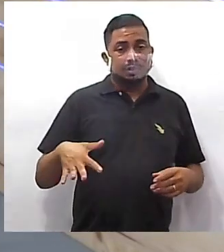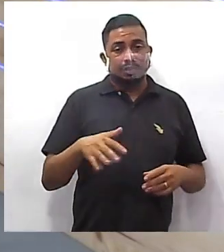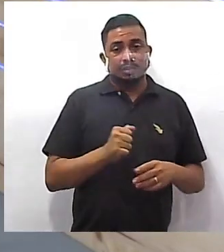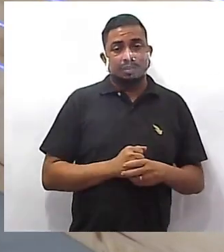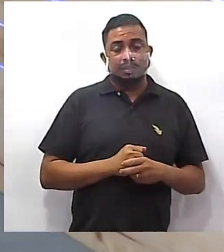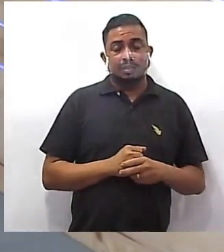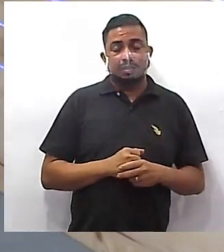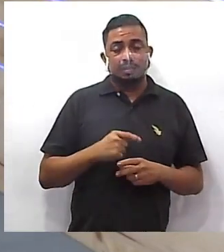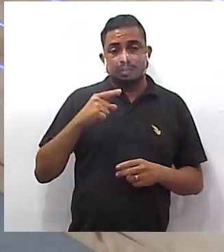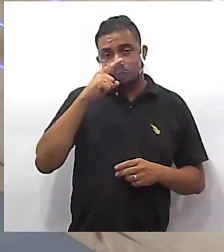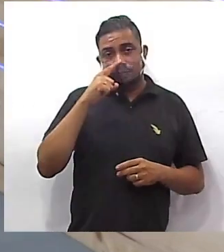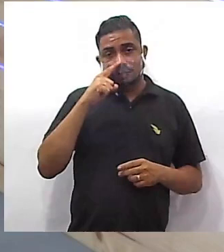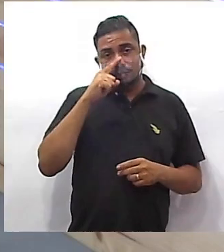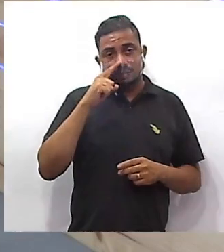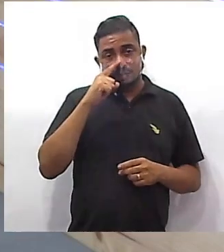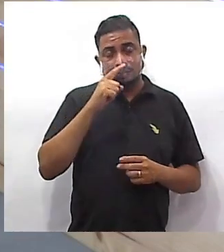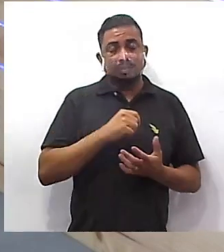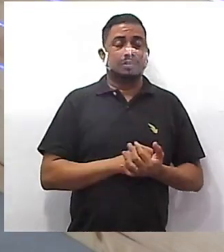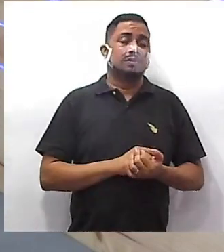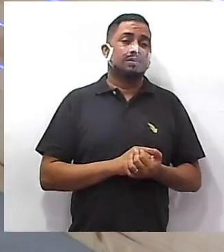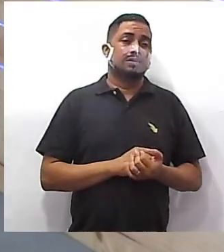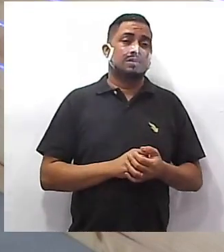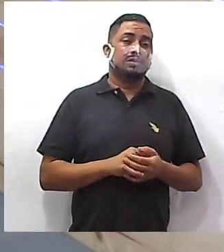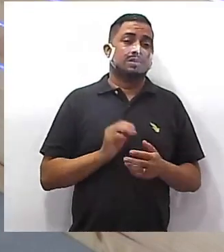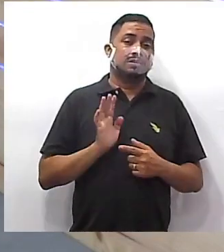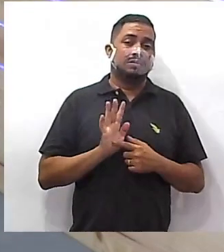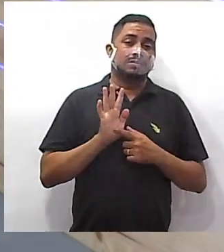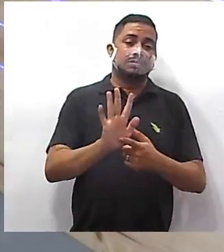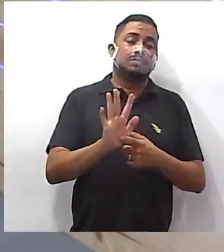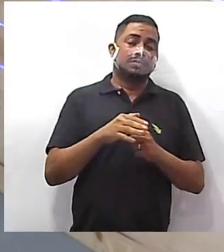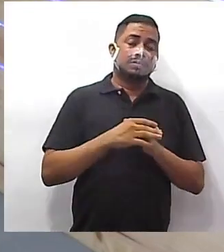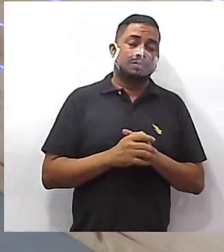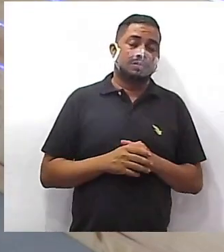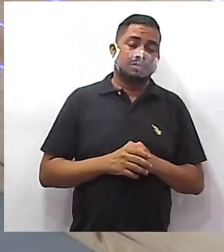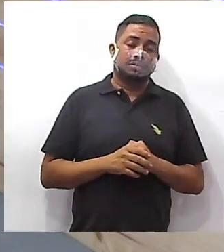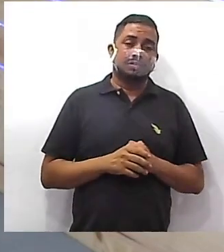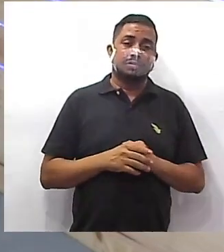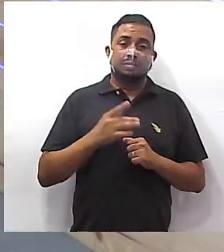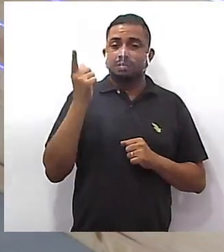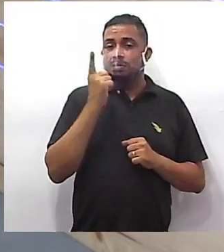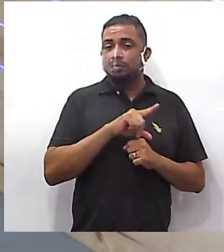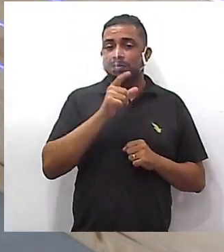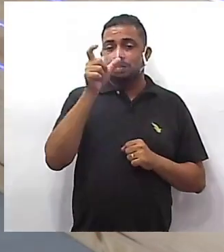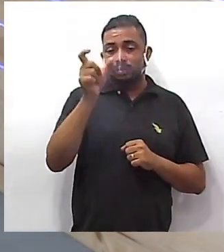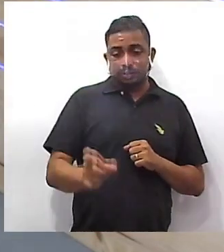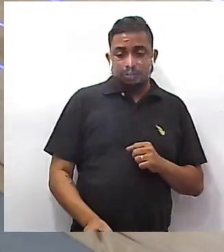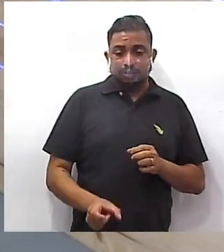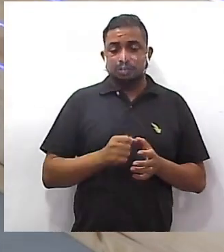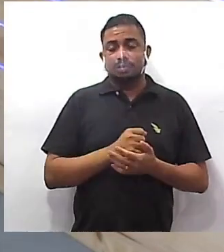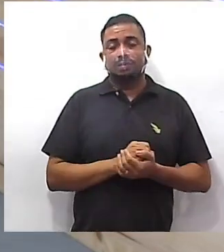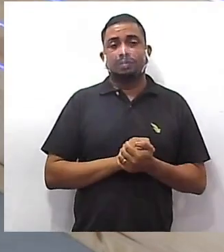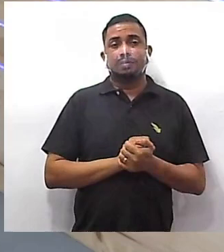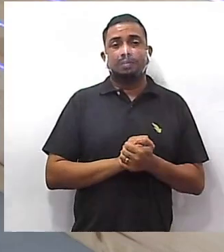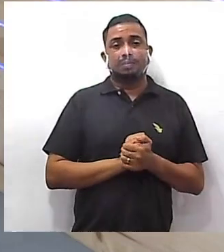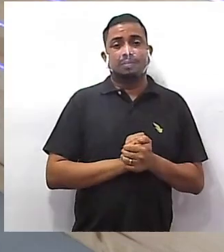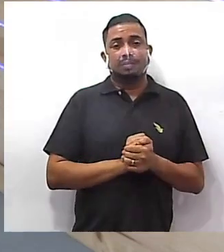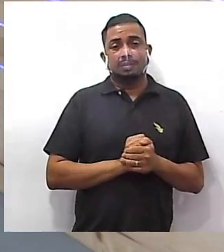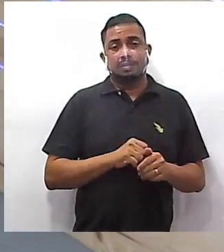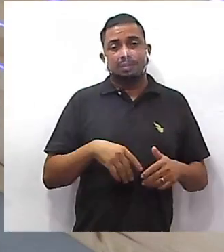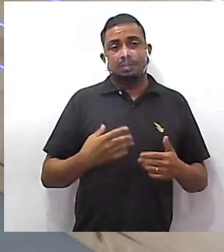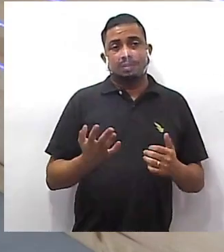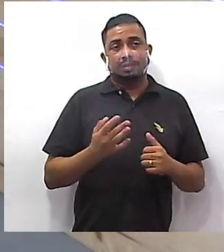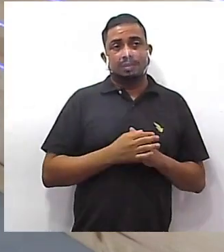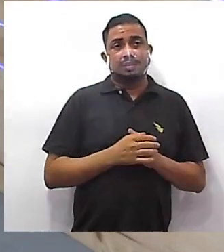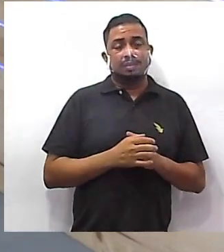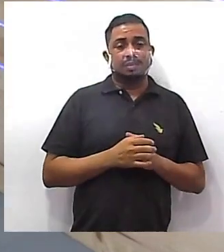grau de risco, né? Que apresenta uma condição, né, bem favorável à